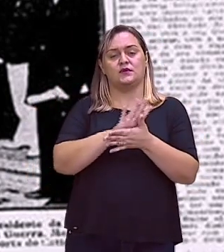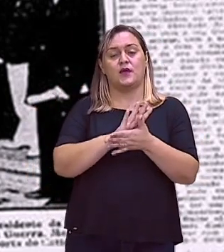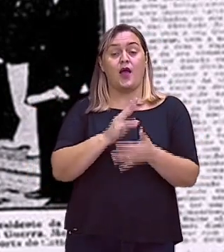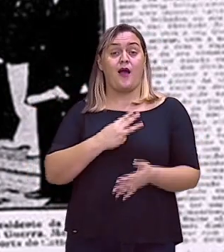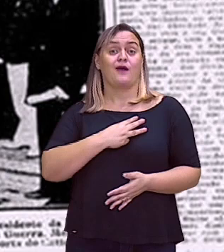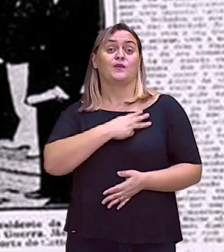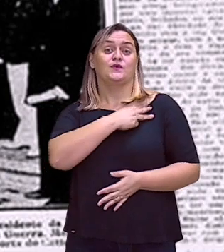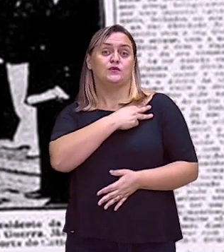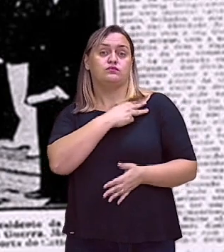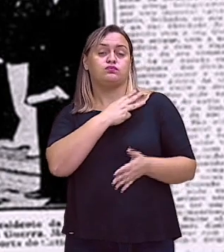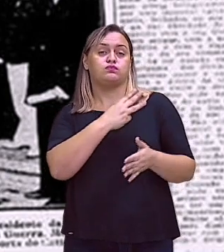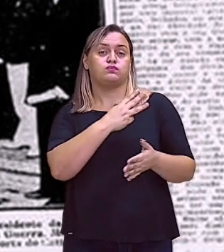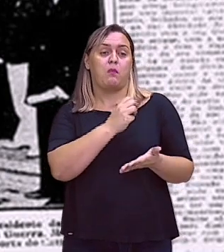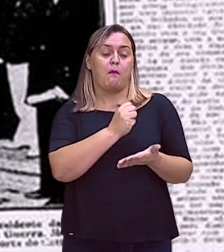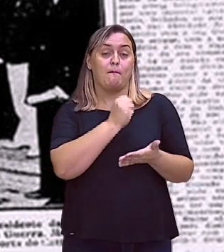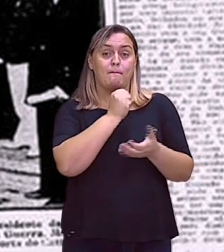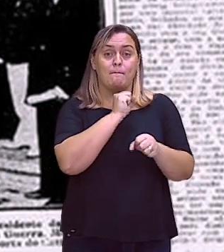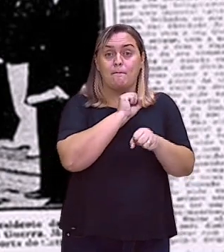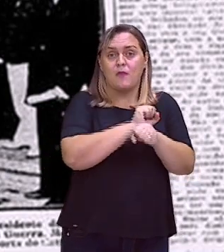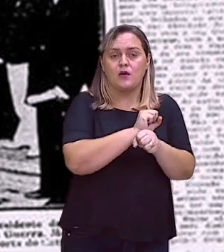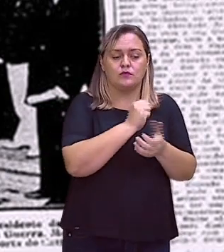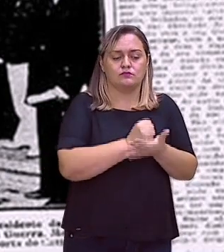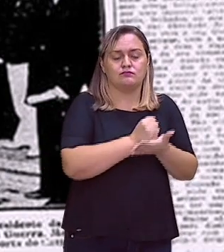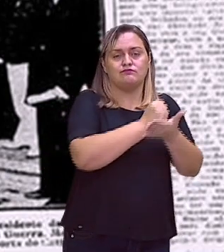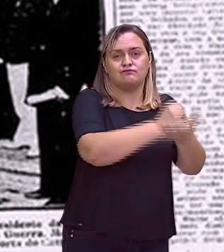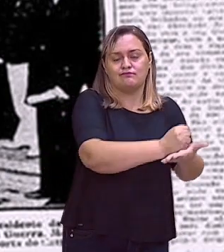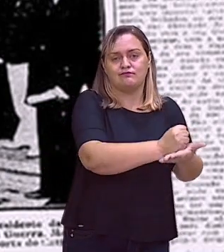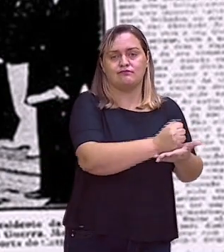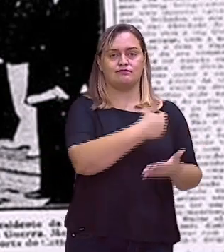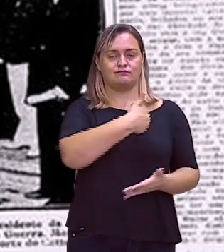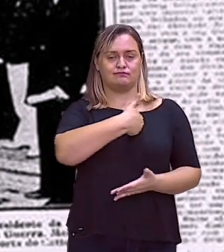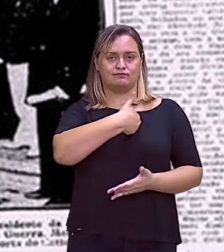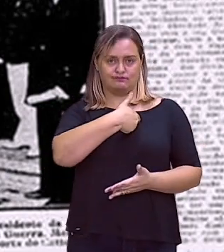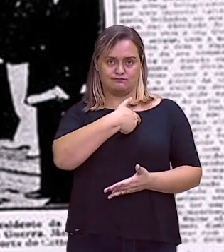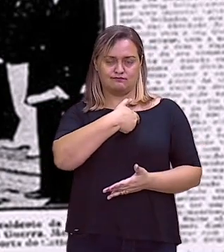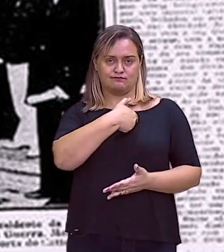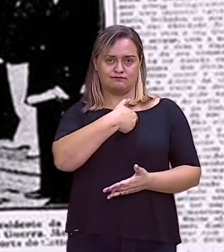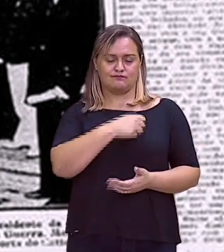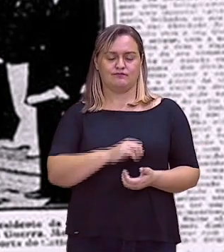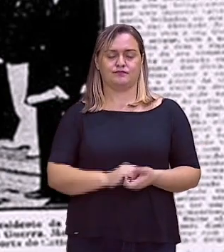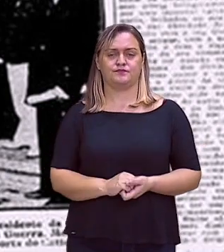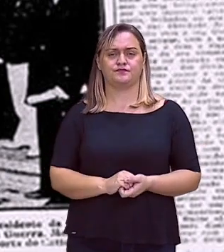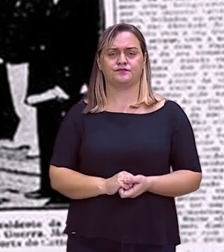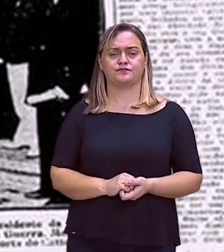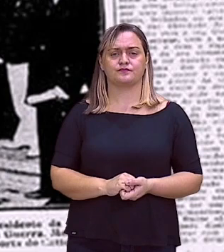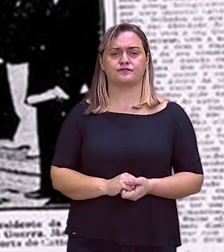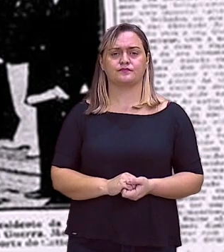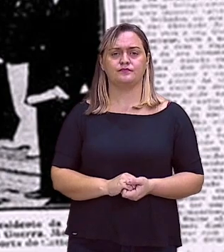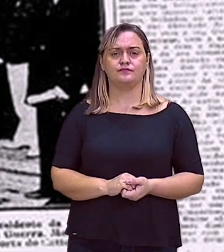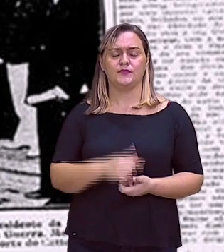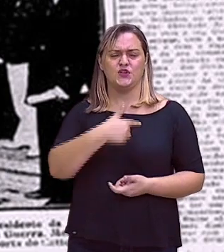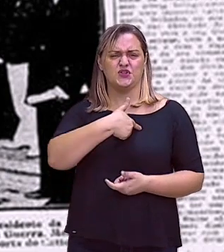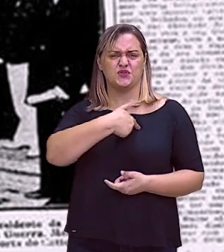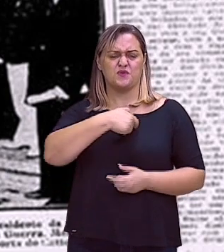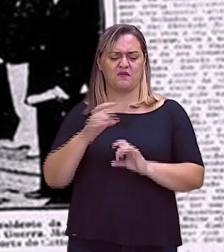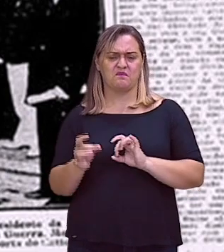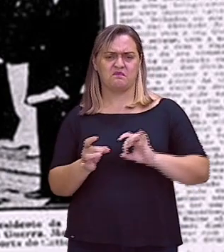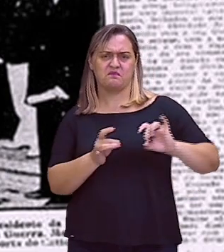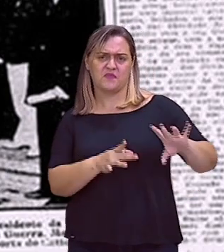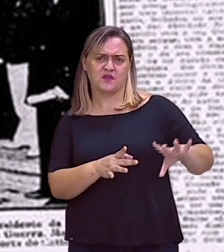militares com Getúlio Vargas o Getúlio Vargas renuncia e vai para a sua cidade natal